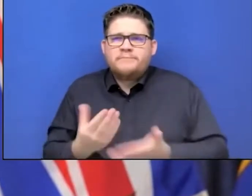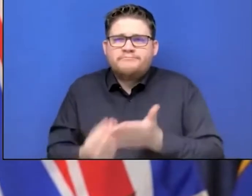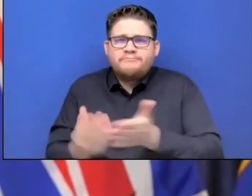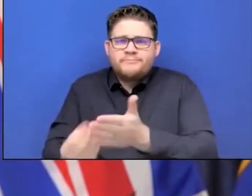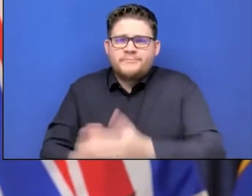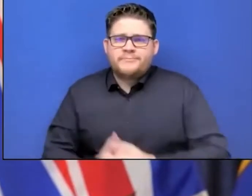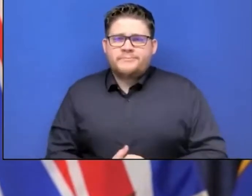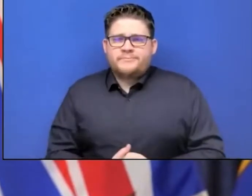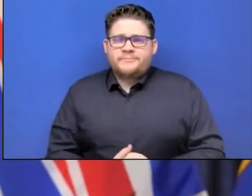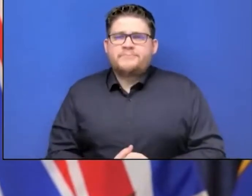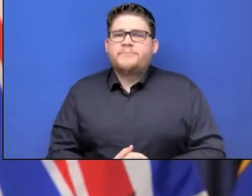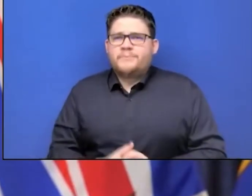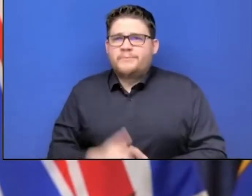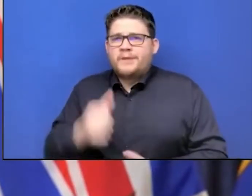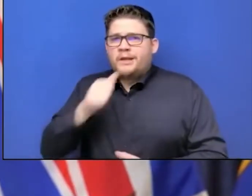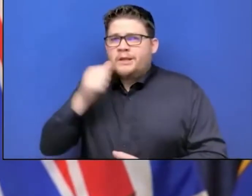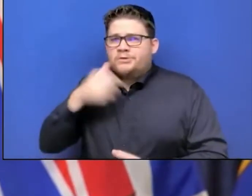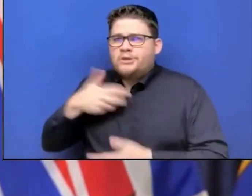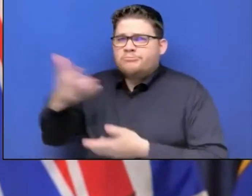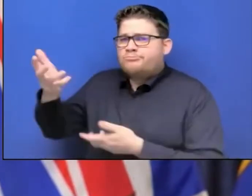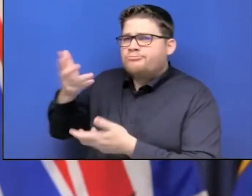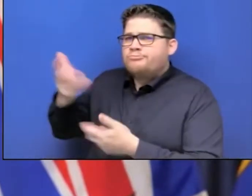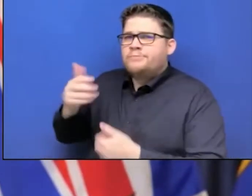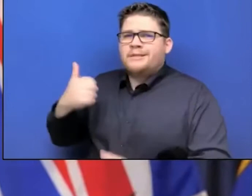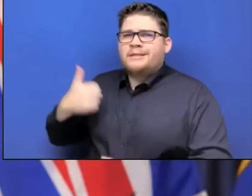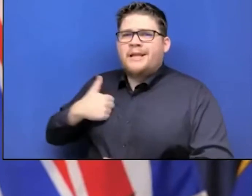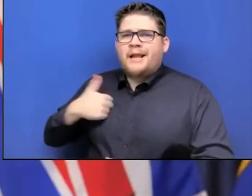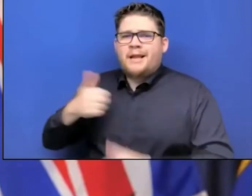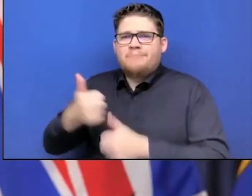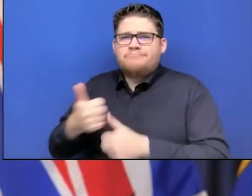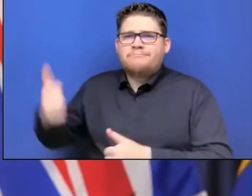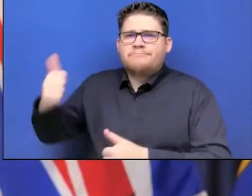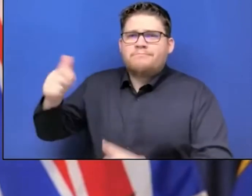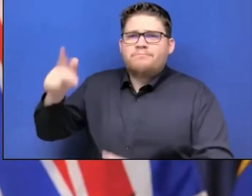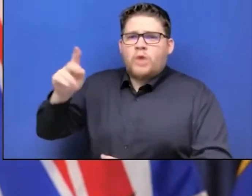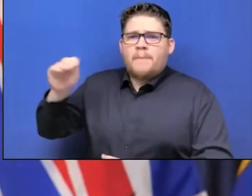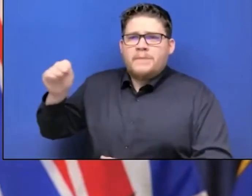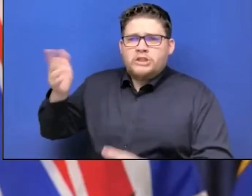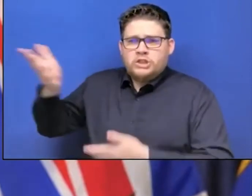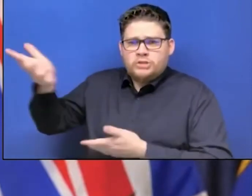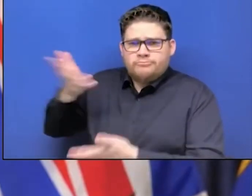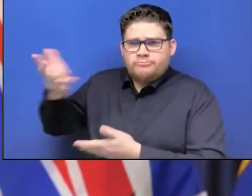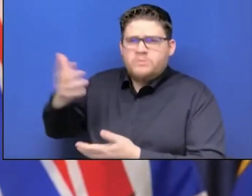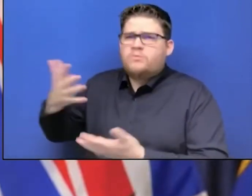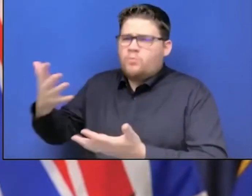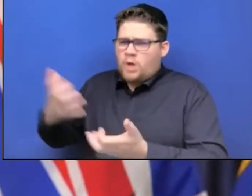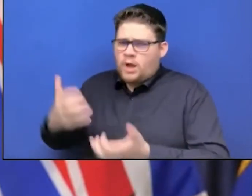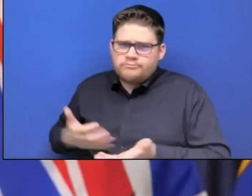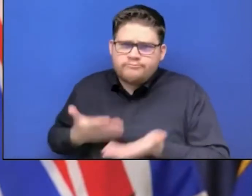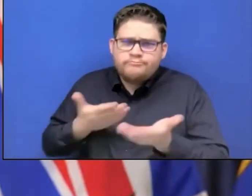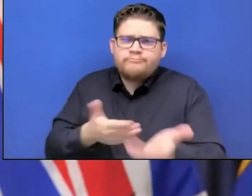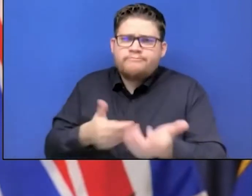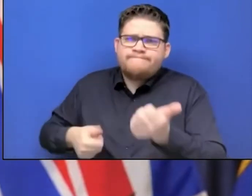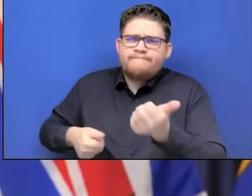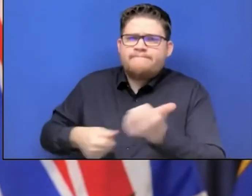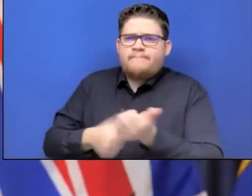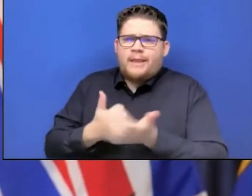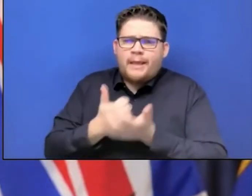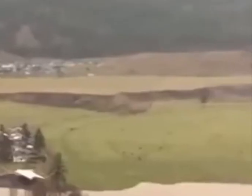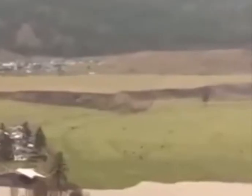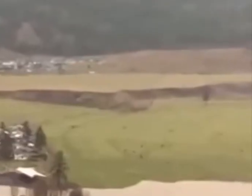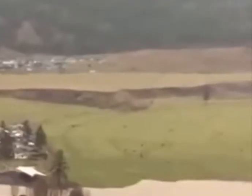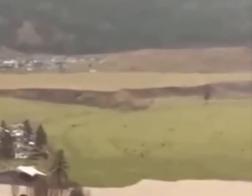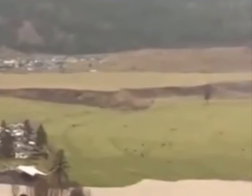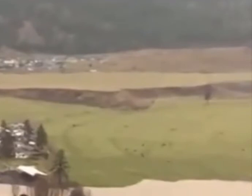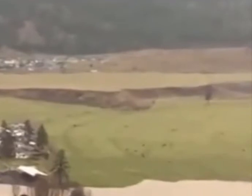to provide assistance where needed to help us respond to the immediate disaster, as well as working with communities to rebuild